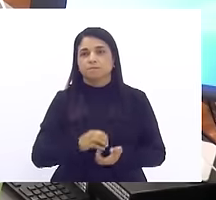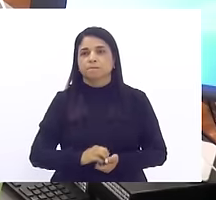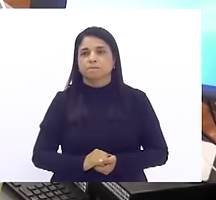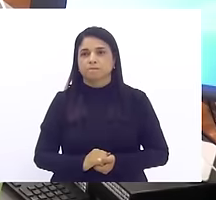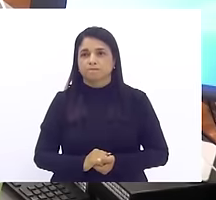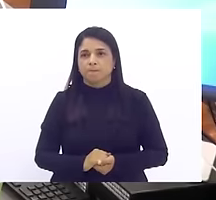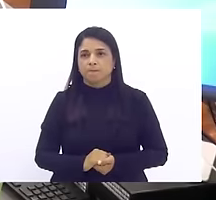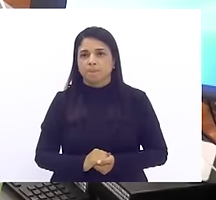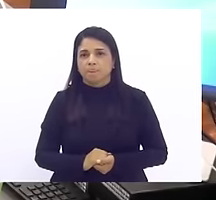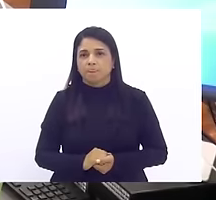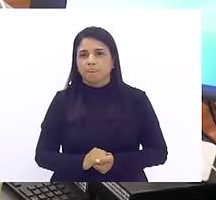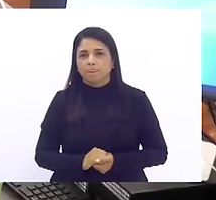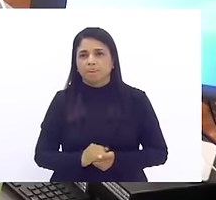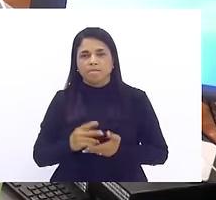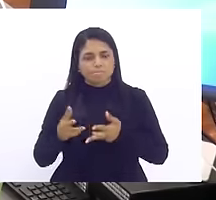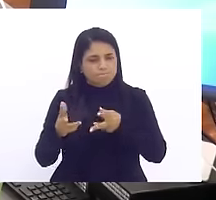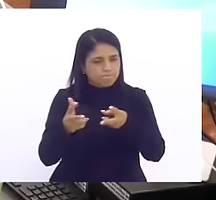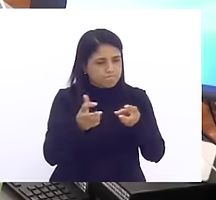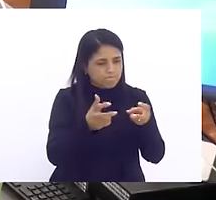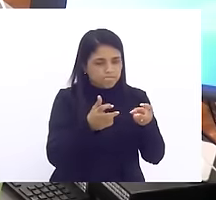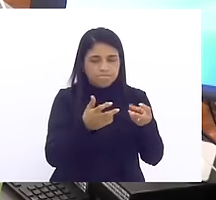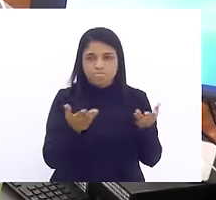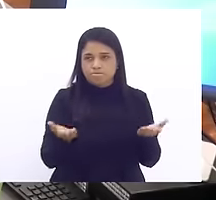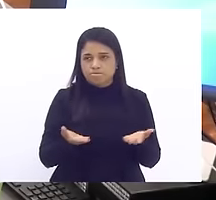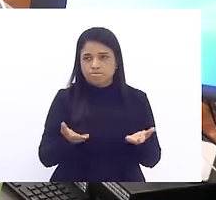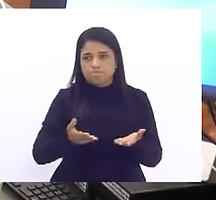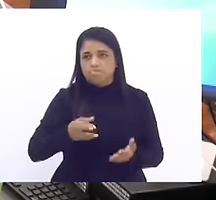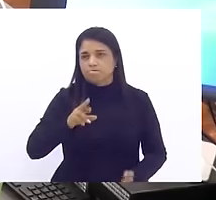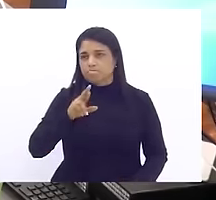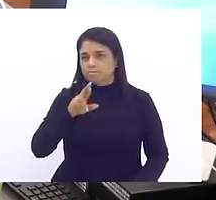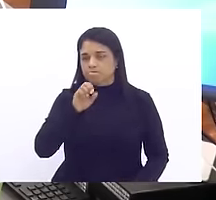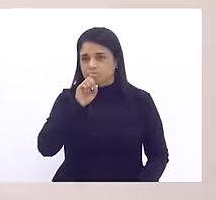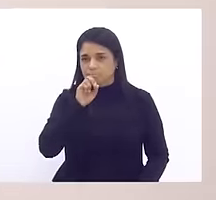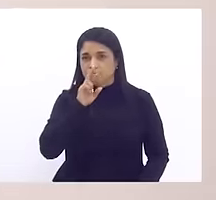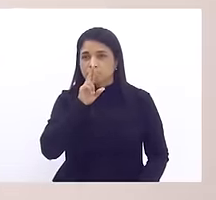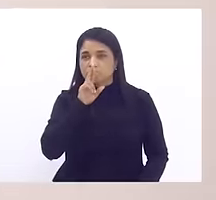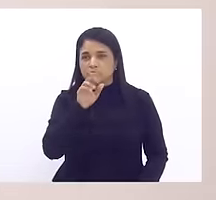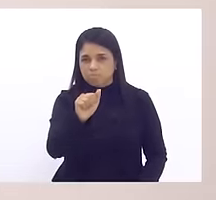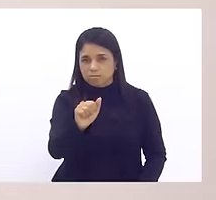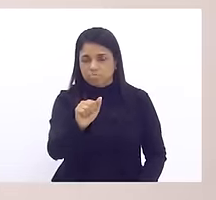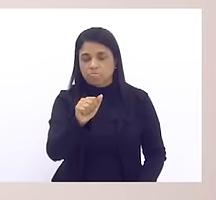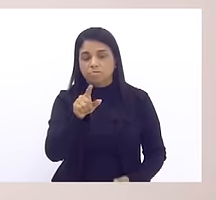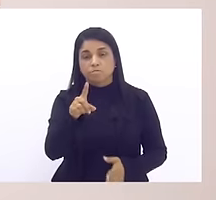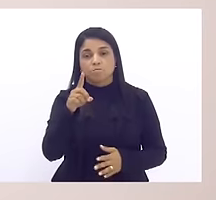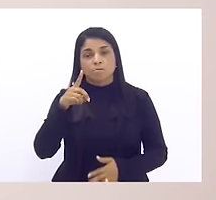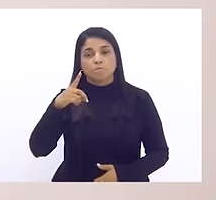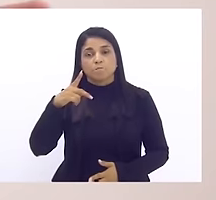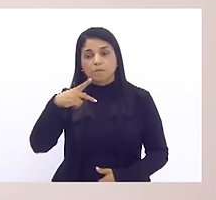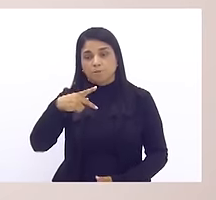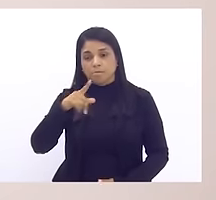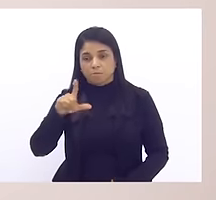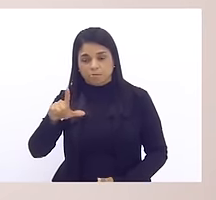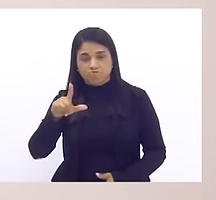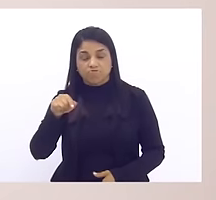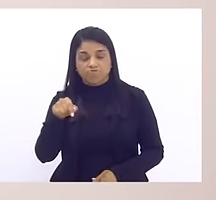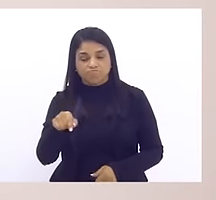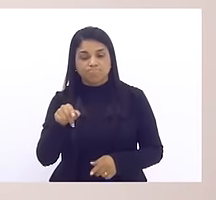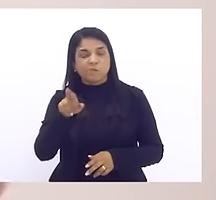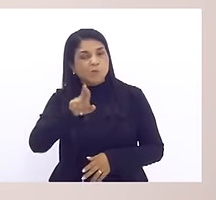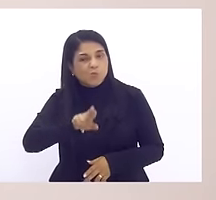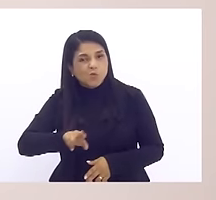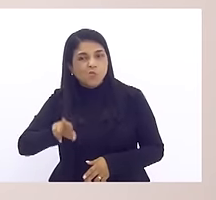é notório que hoje a pele utiliza dos órgãos estaduais para se enriquecer